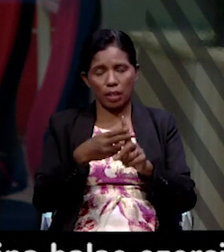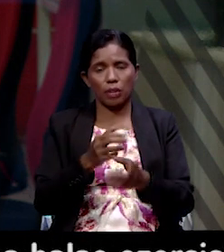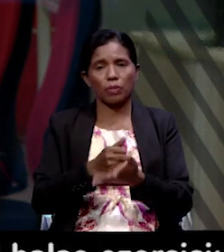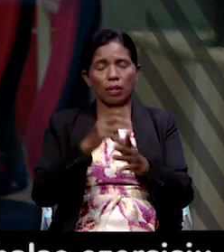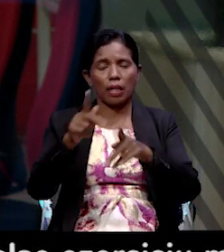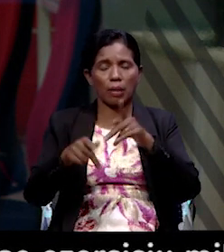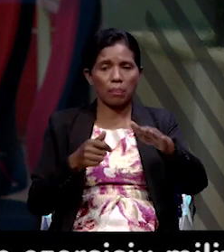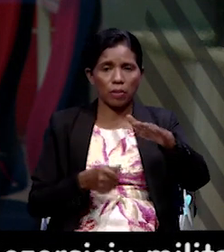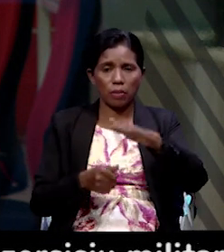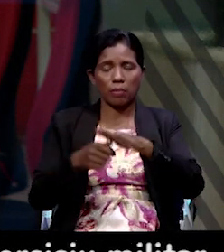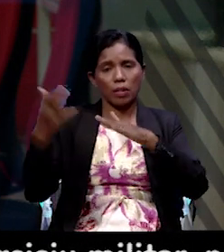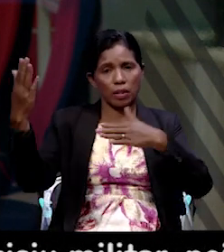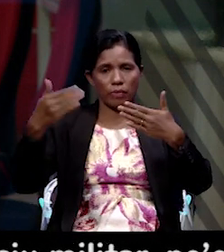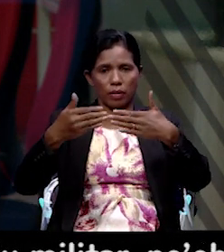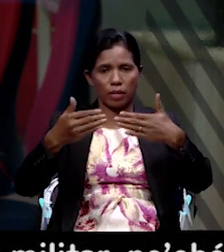fronteira.